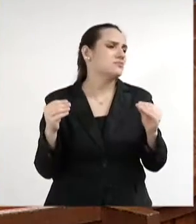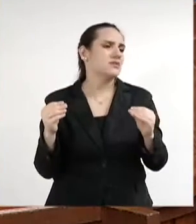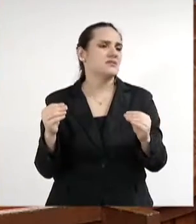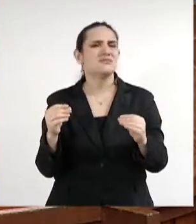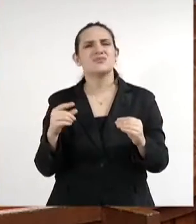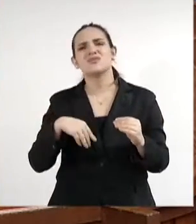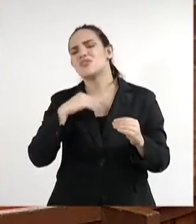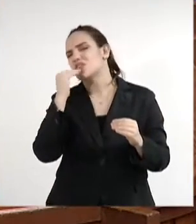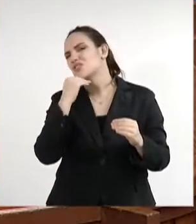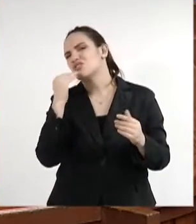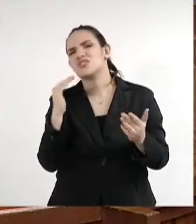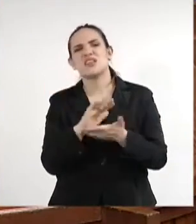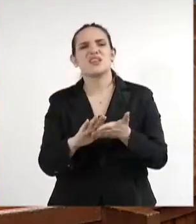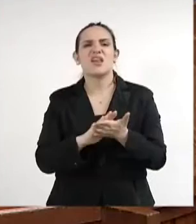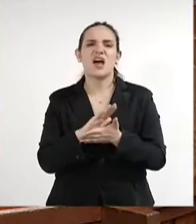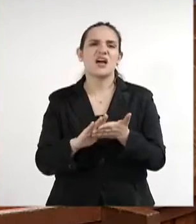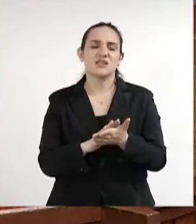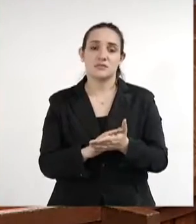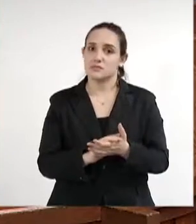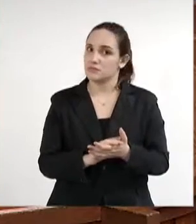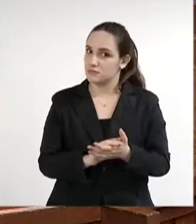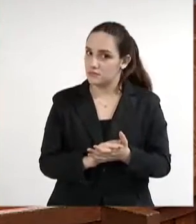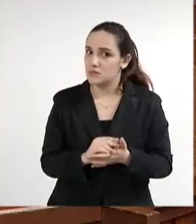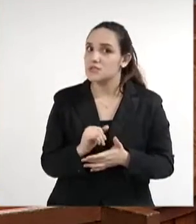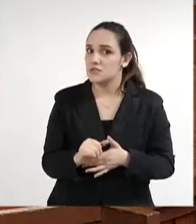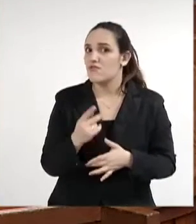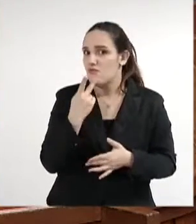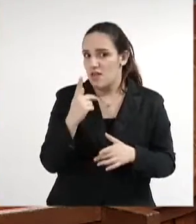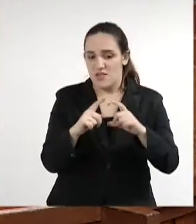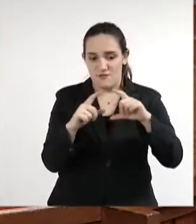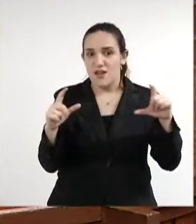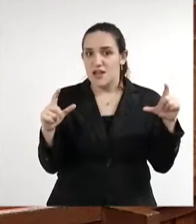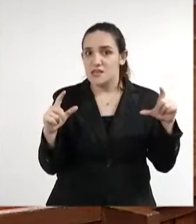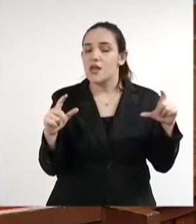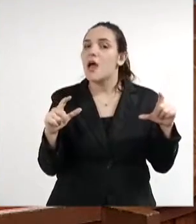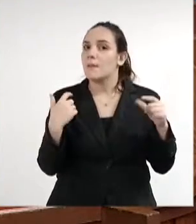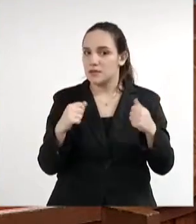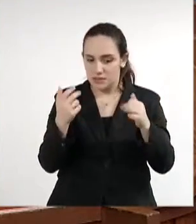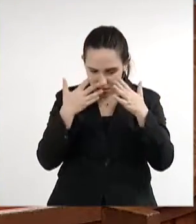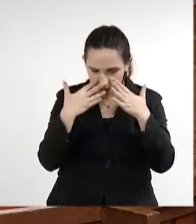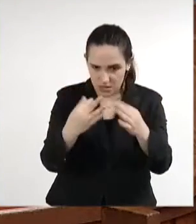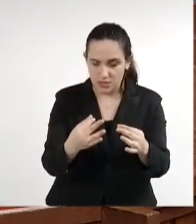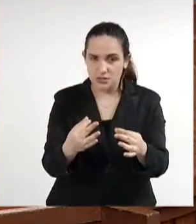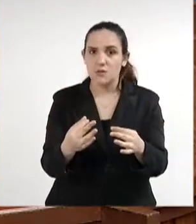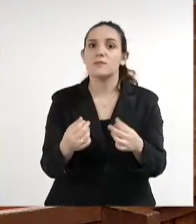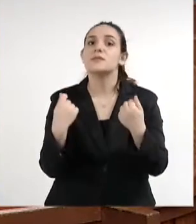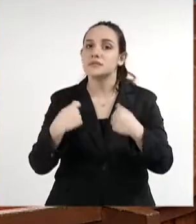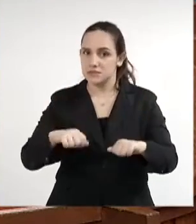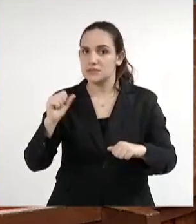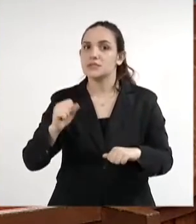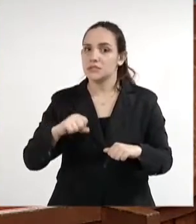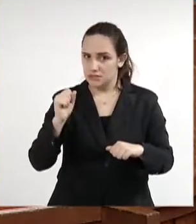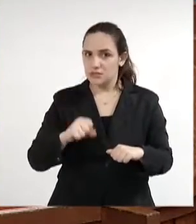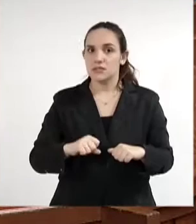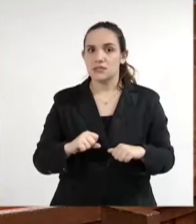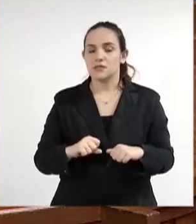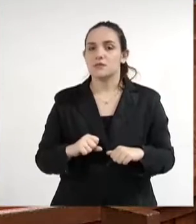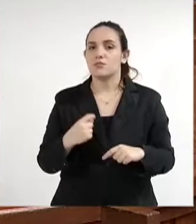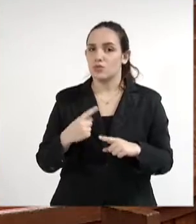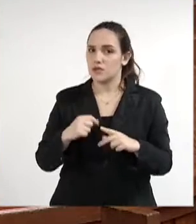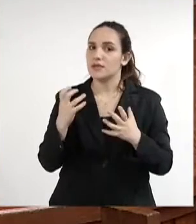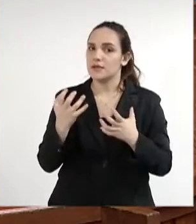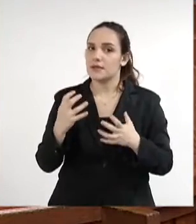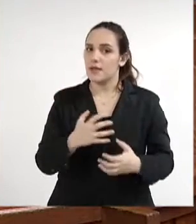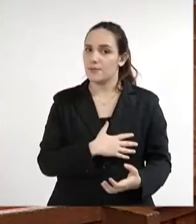mudar. As pessoas que estão me assistindo agora, me ouvindo, tenho certeza que já passaram por isso. Ou tem alguém que